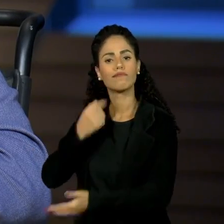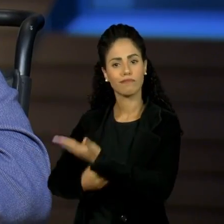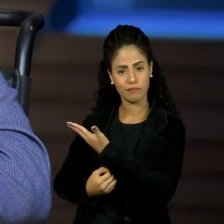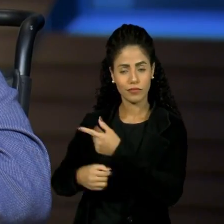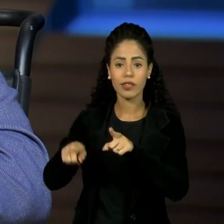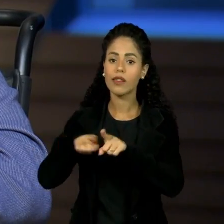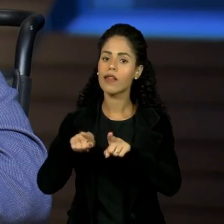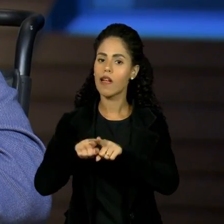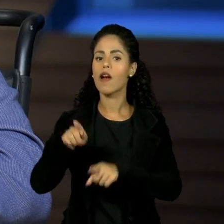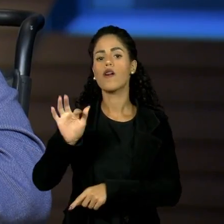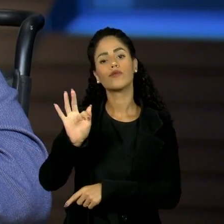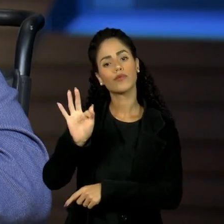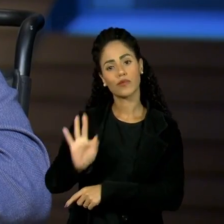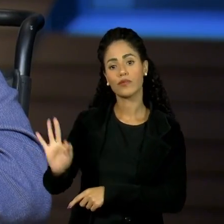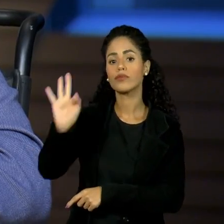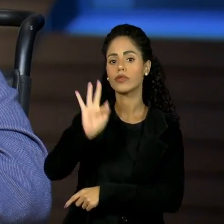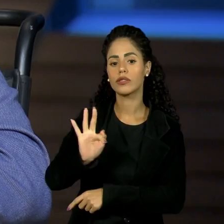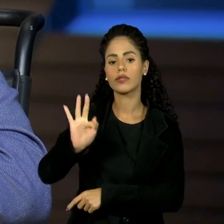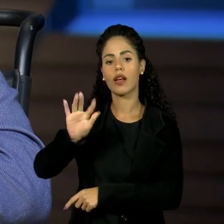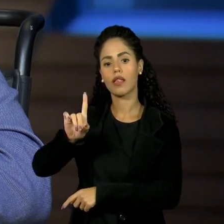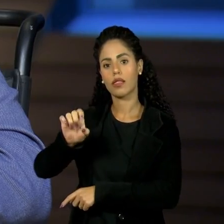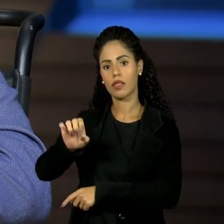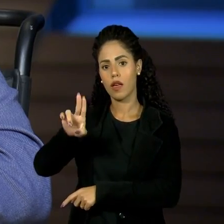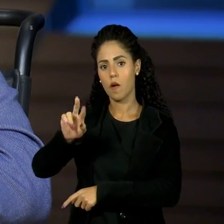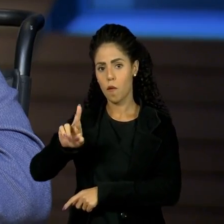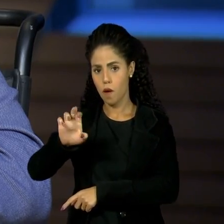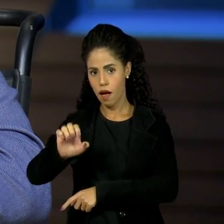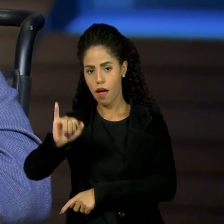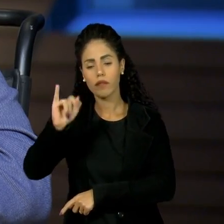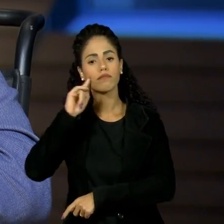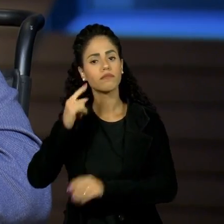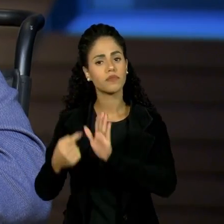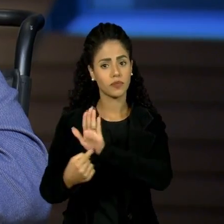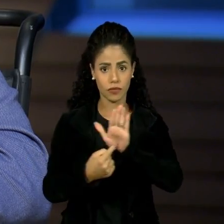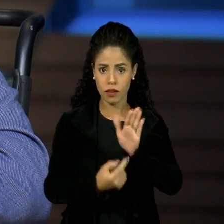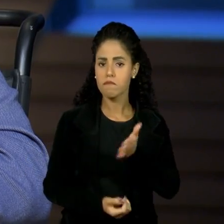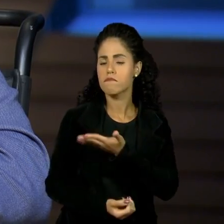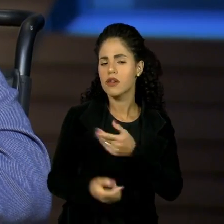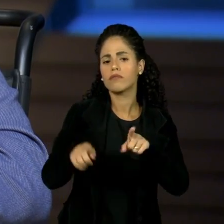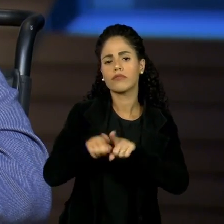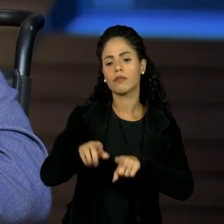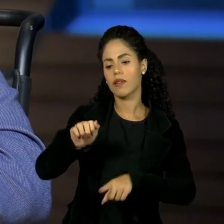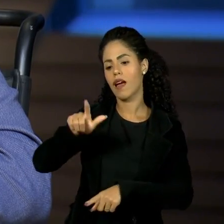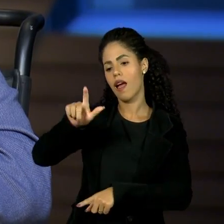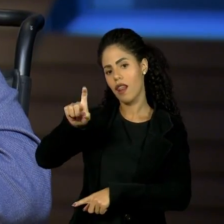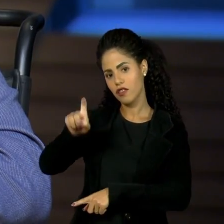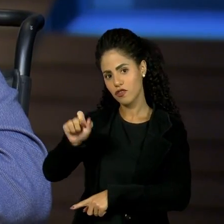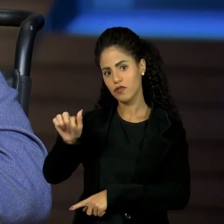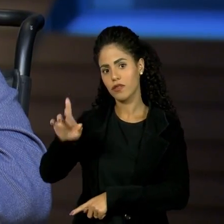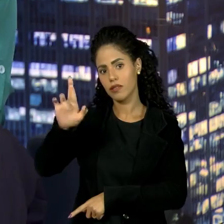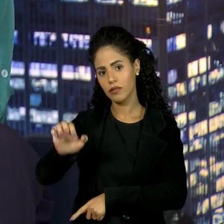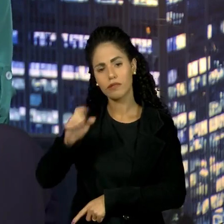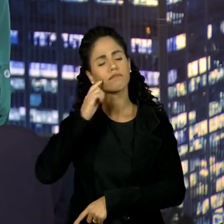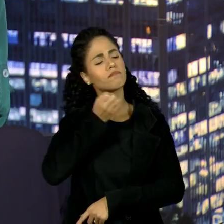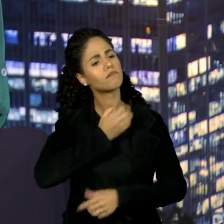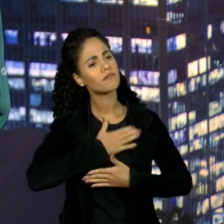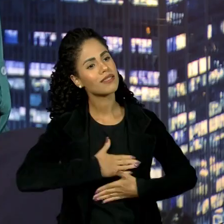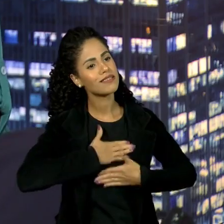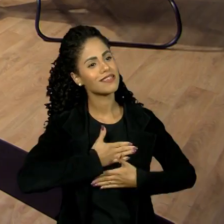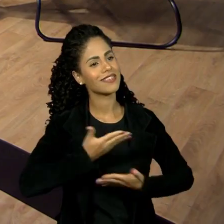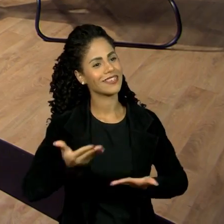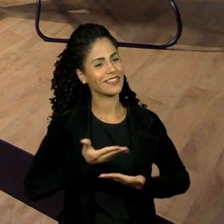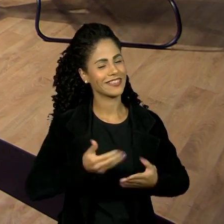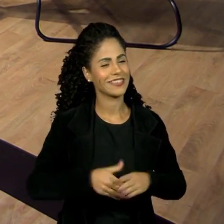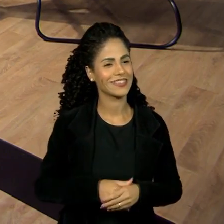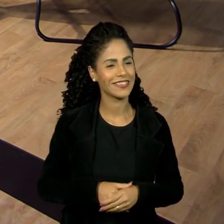Universidade Federal de São João del Rei e líder da comunidade compassiva, Alexandre Silva. É um prazer ter vocês aqui com a